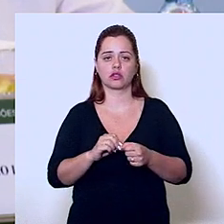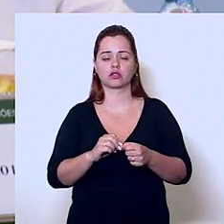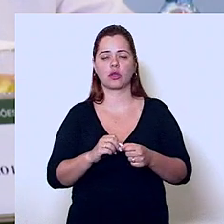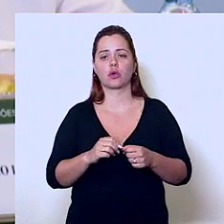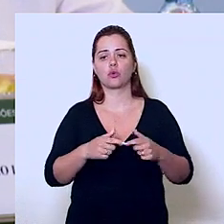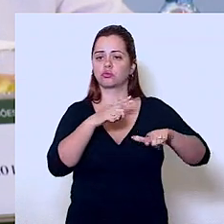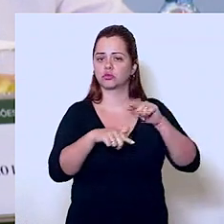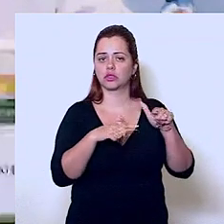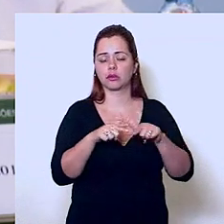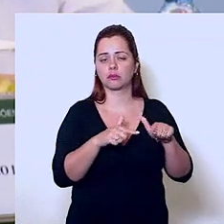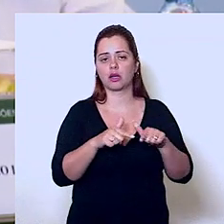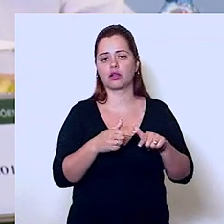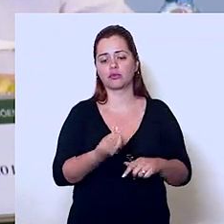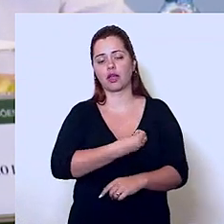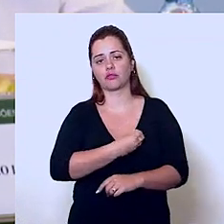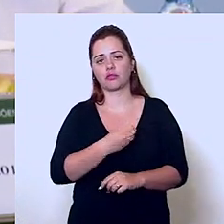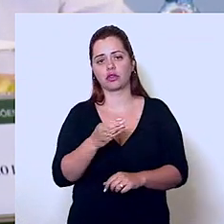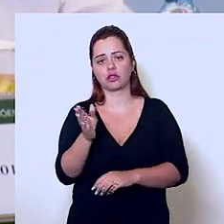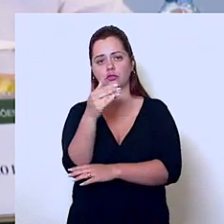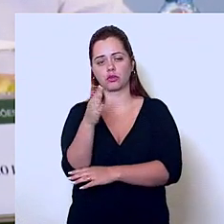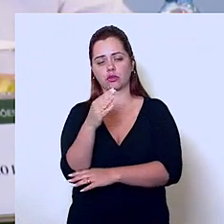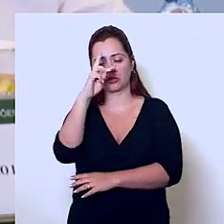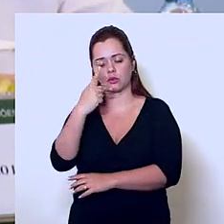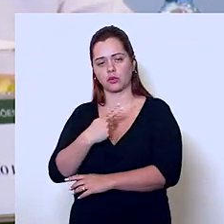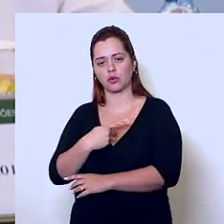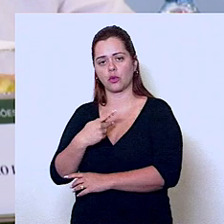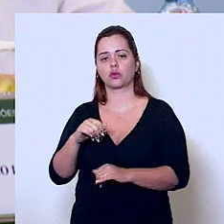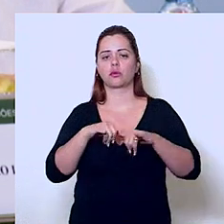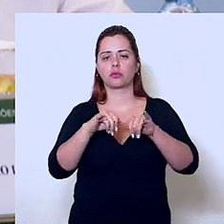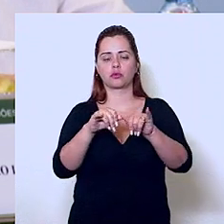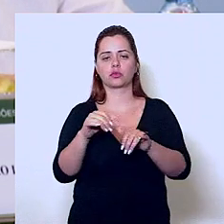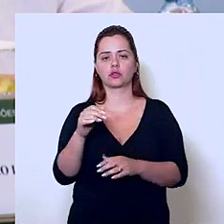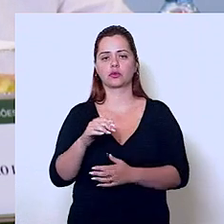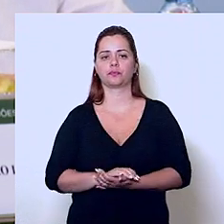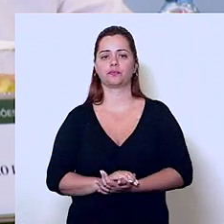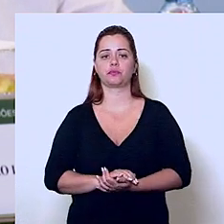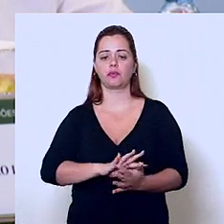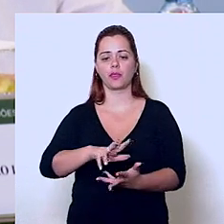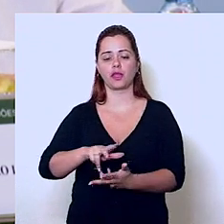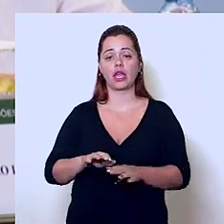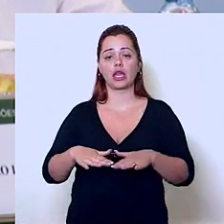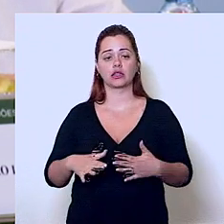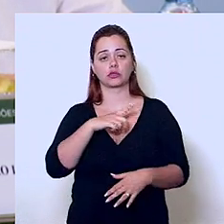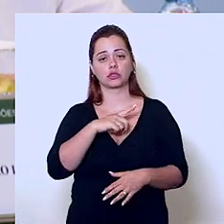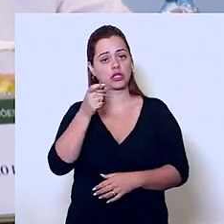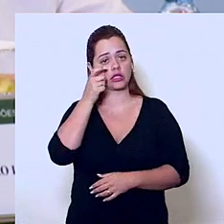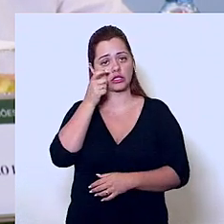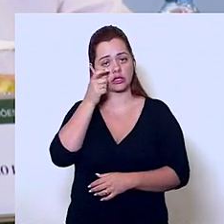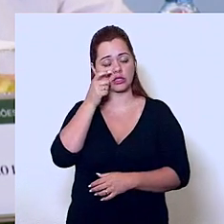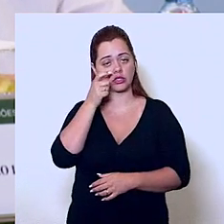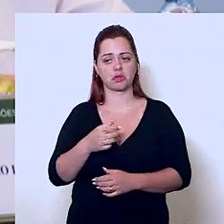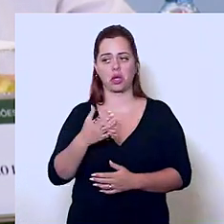a vida diplomática, em particular a da promoção comercial. Nessa área tem uma história muito interessante, que eu não sei se alguém sabe ou se